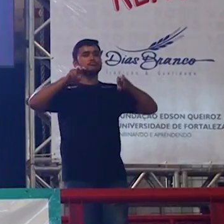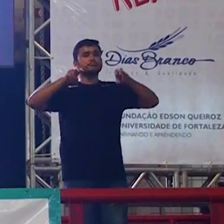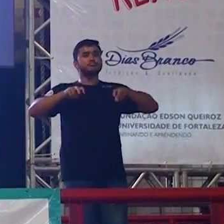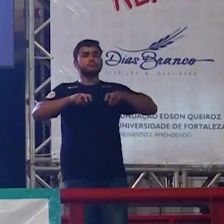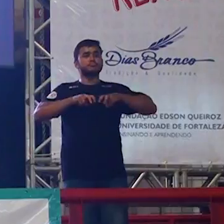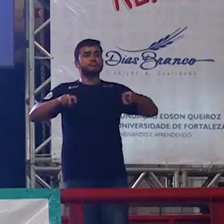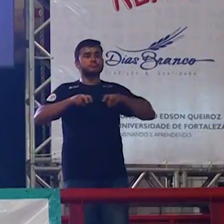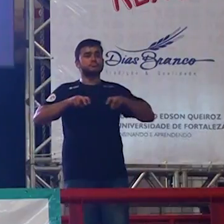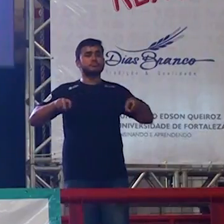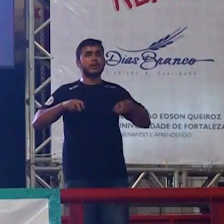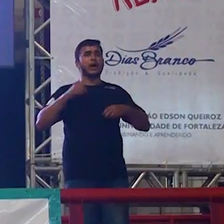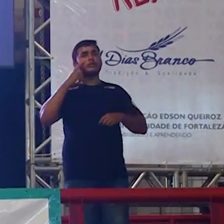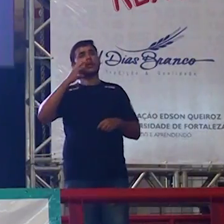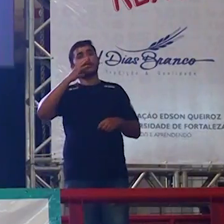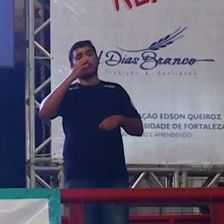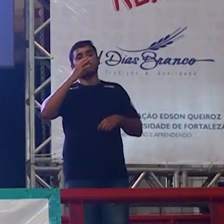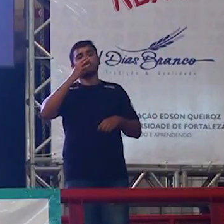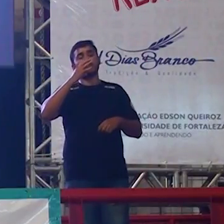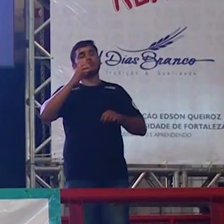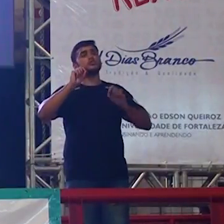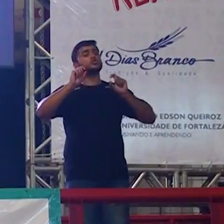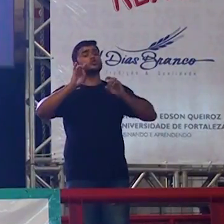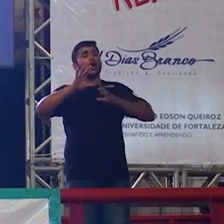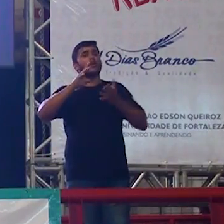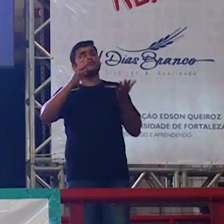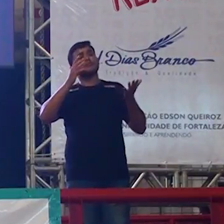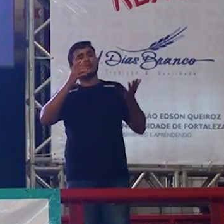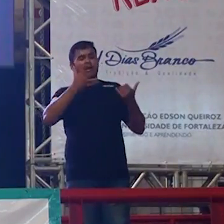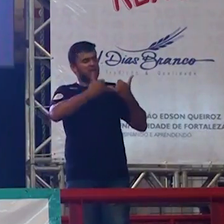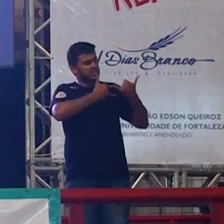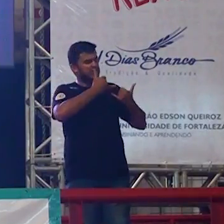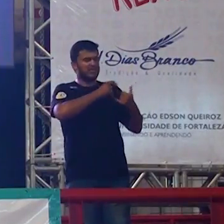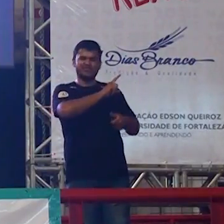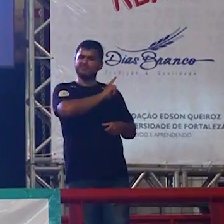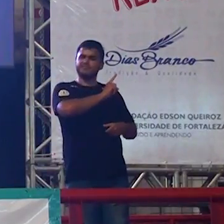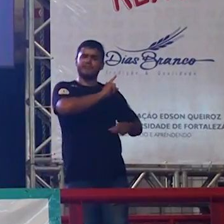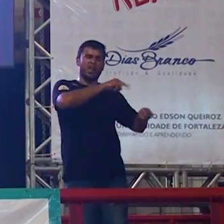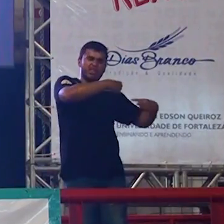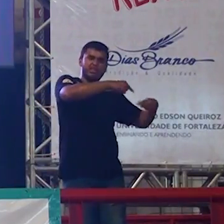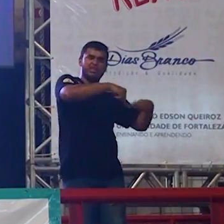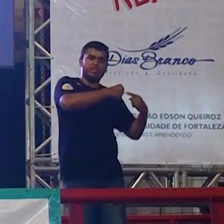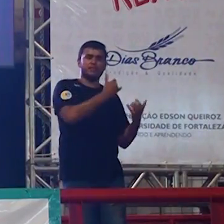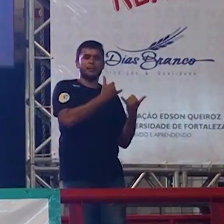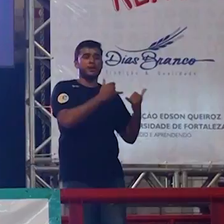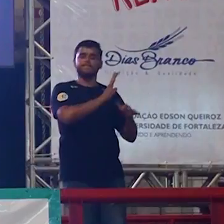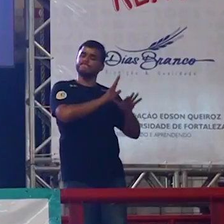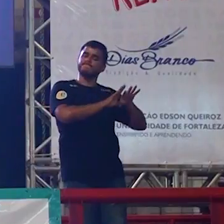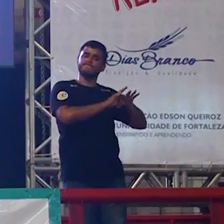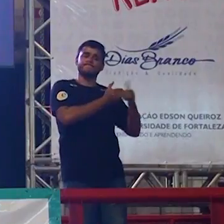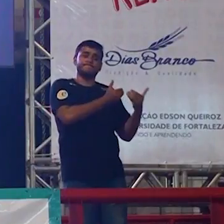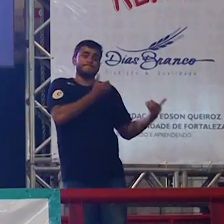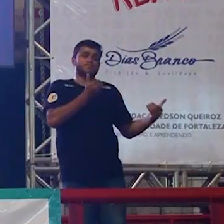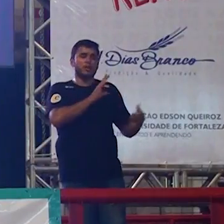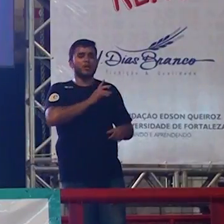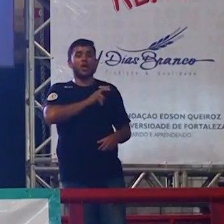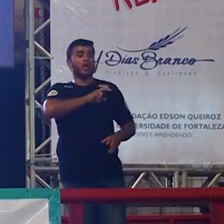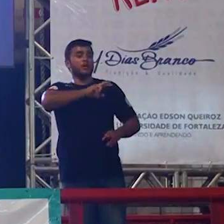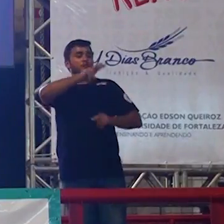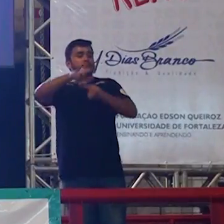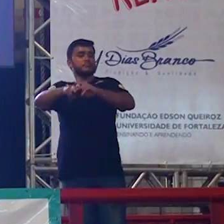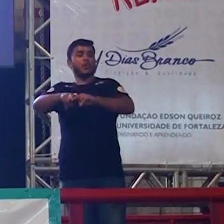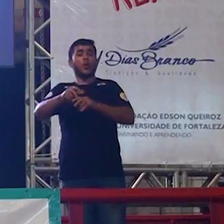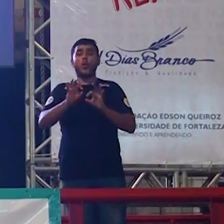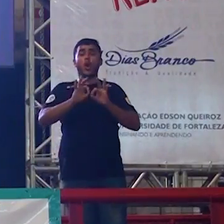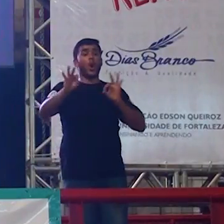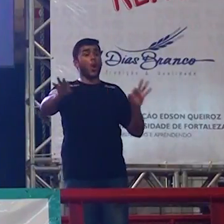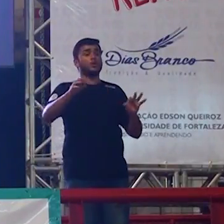tem alguém só para brincar, saia de perto. Não leva mal não, amigão, mas eu vou ali mais para o canto, porque eu vim para cá para